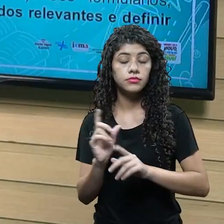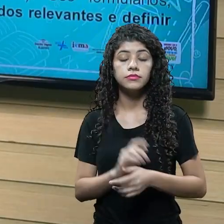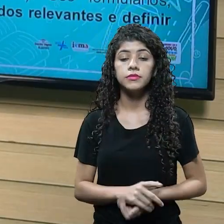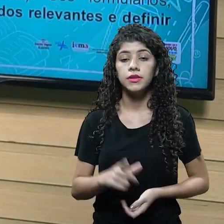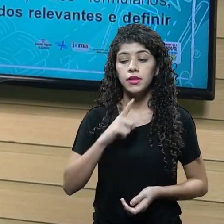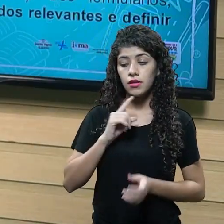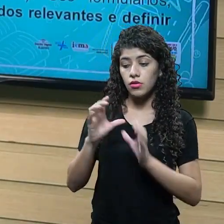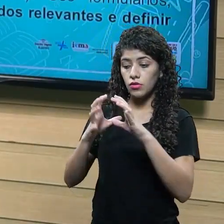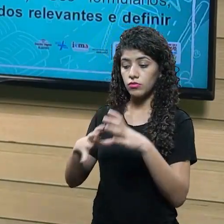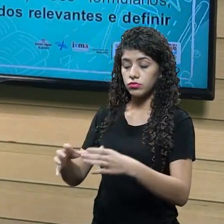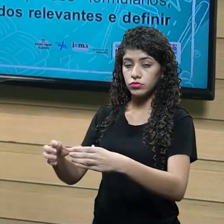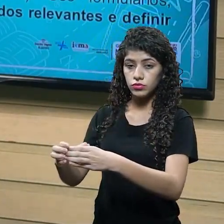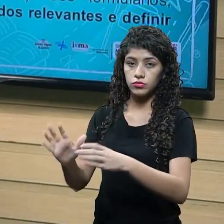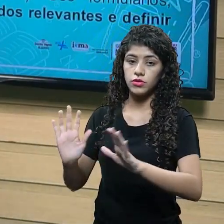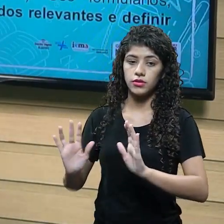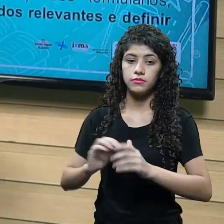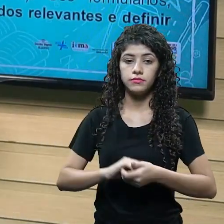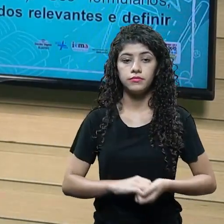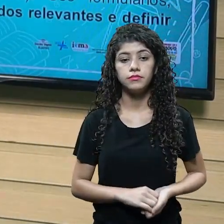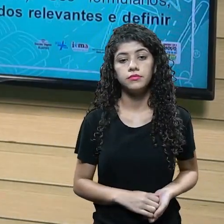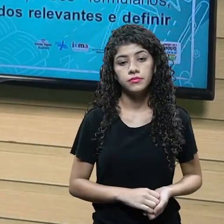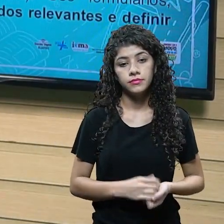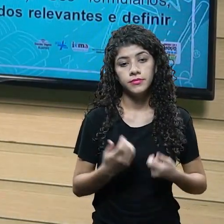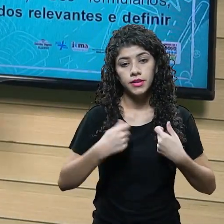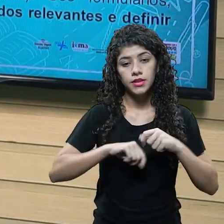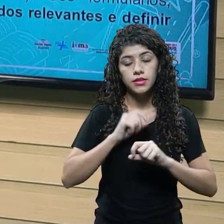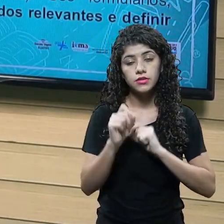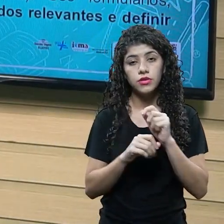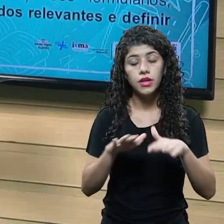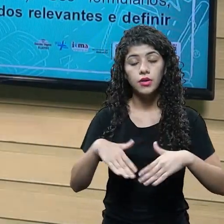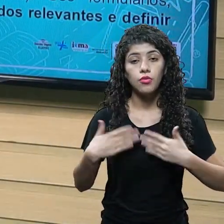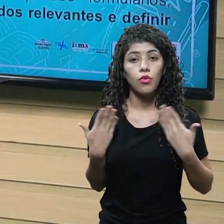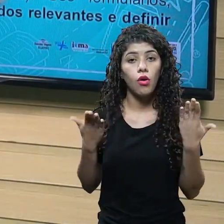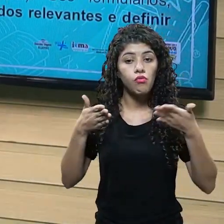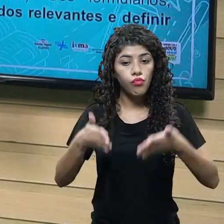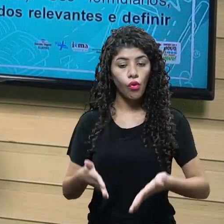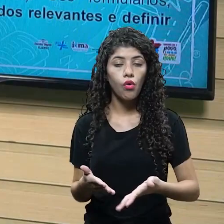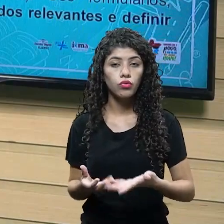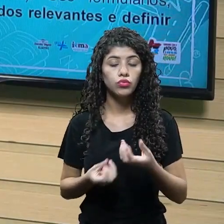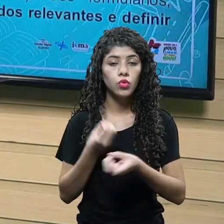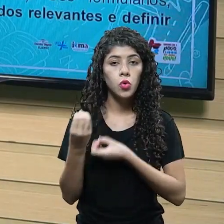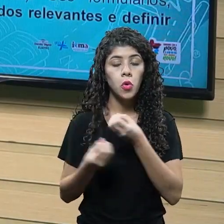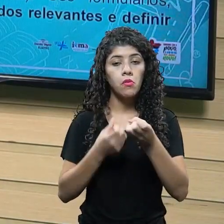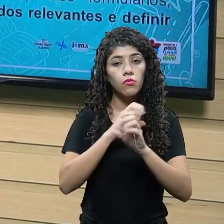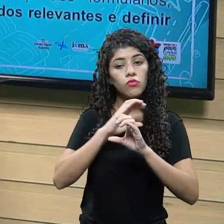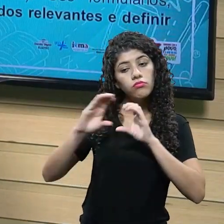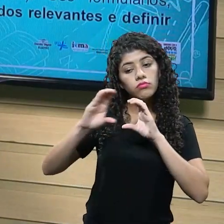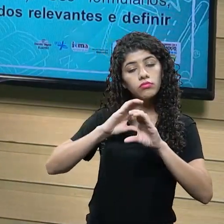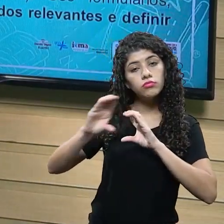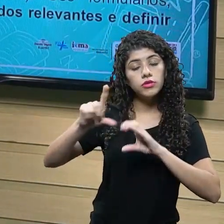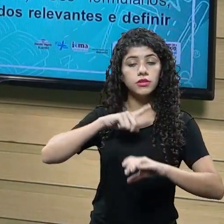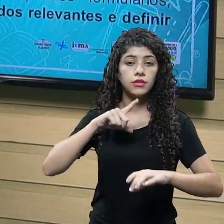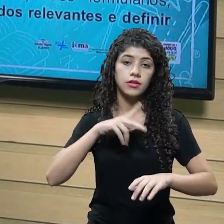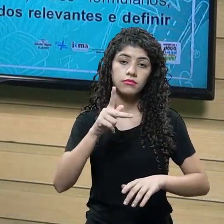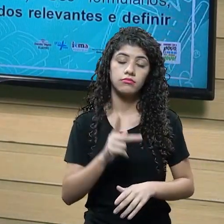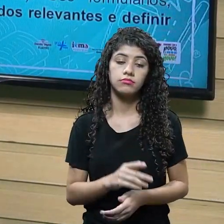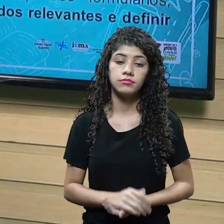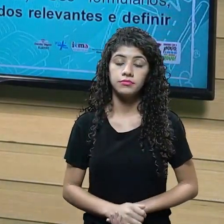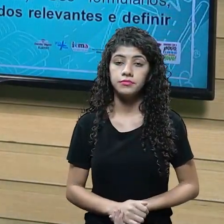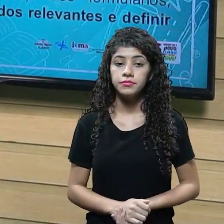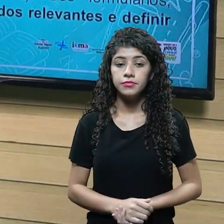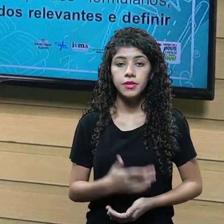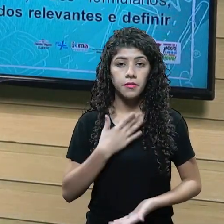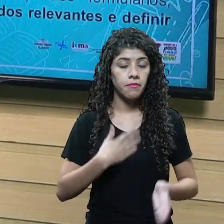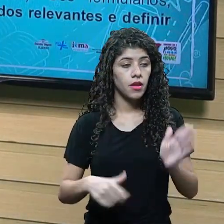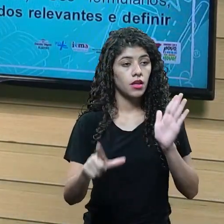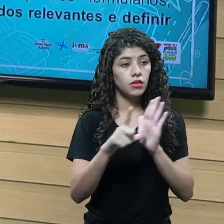classe social, tá bom? Então tem que definir primeiro qual é o seu público-alvo, como é que ele se comunica, onde ele está presente, ou seja, eu vou colocar minha loja, por